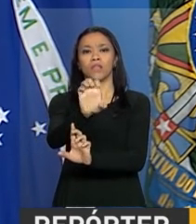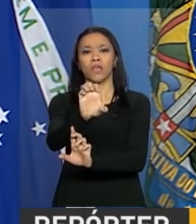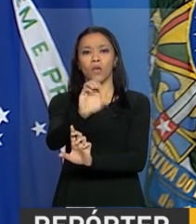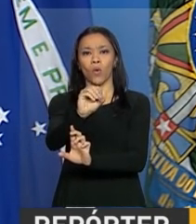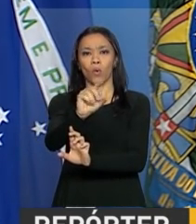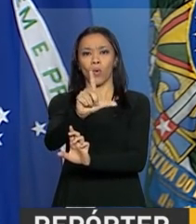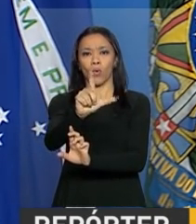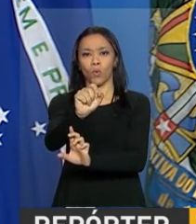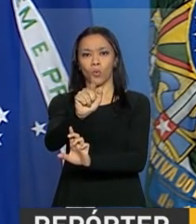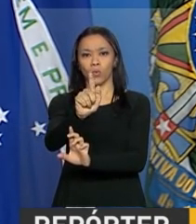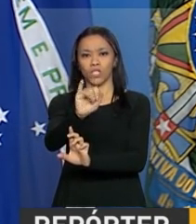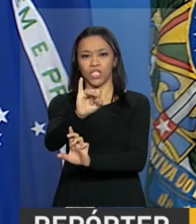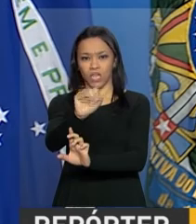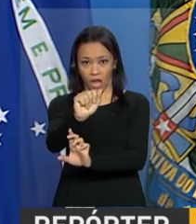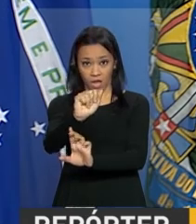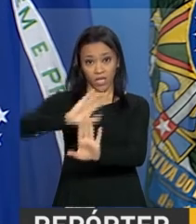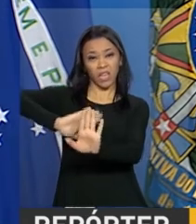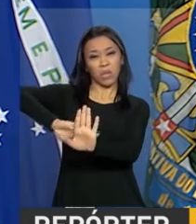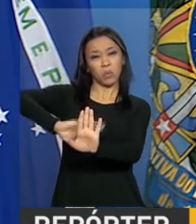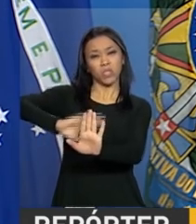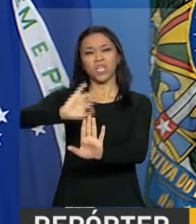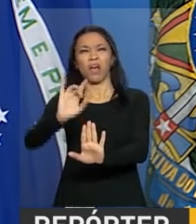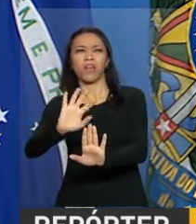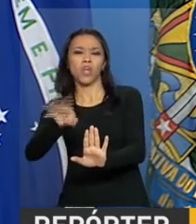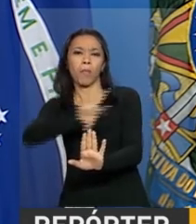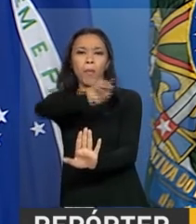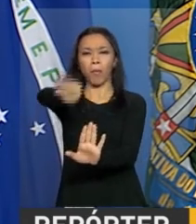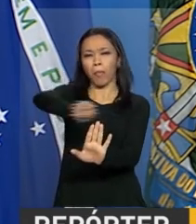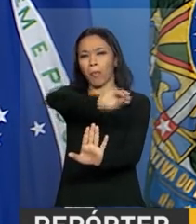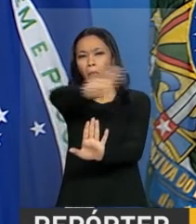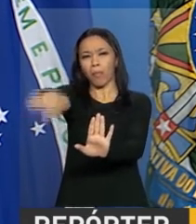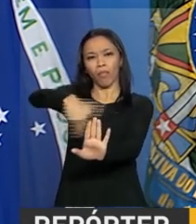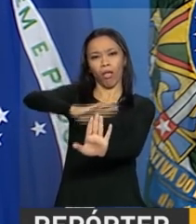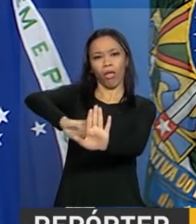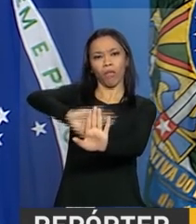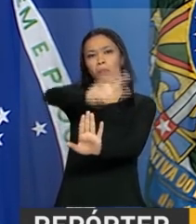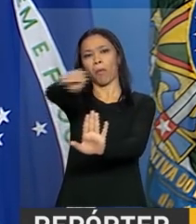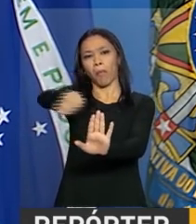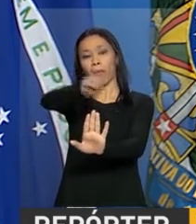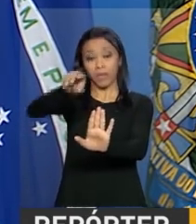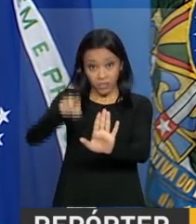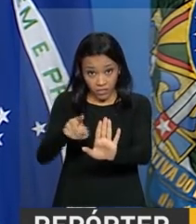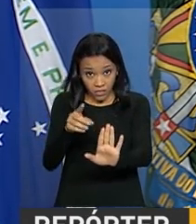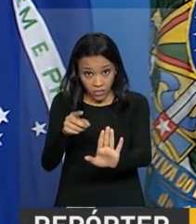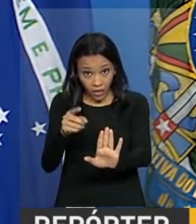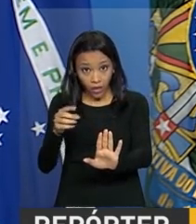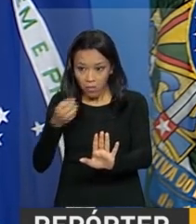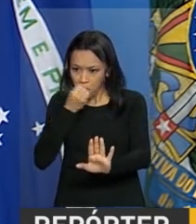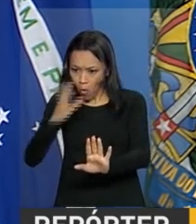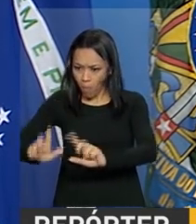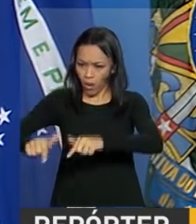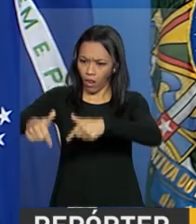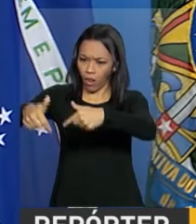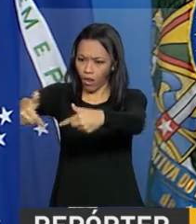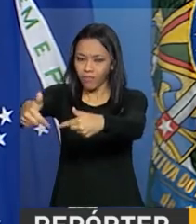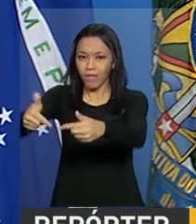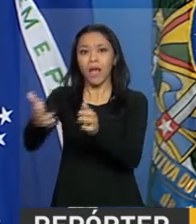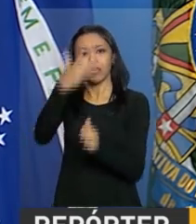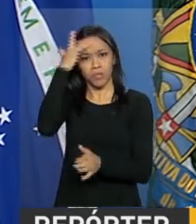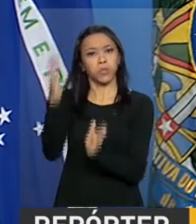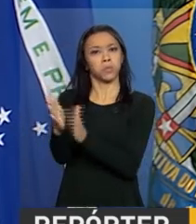pessoas querem são resultados se os resultados forem positivos todos aplaudem se negativos todos